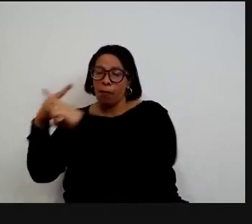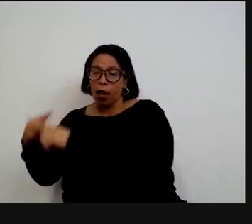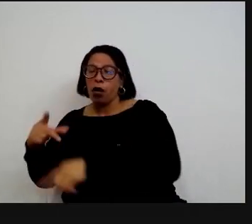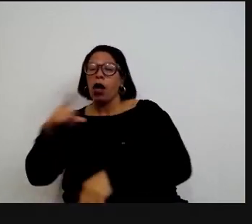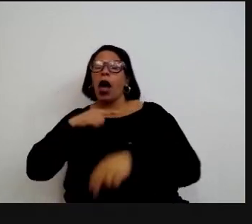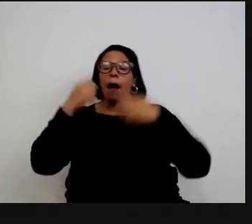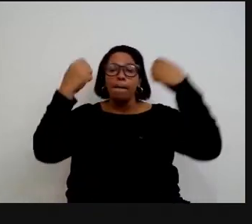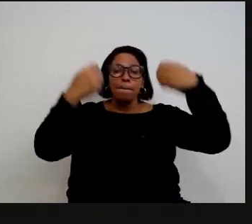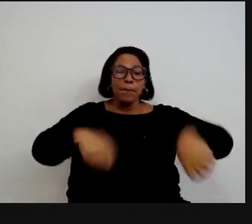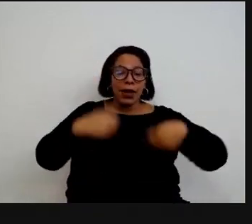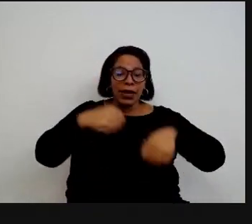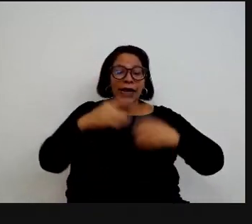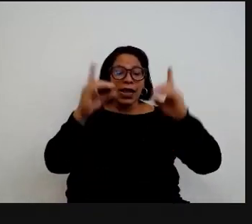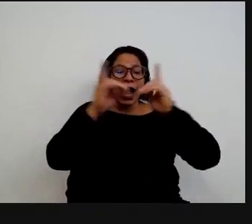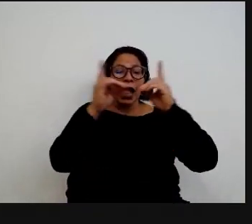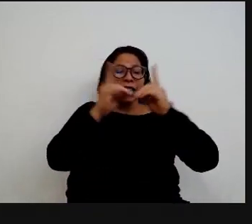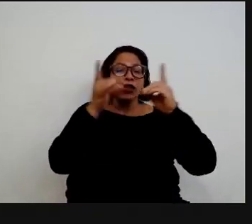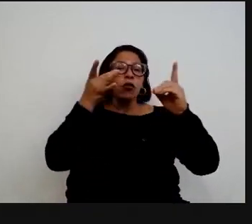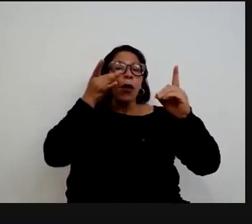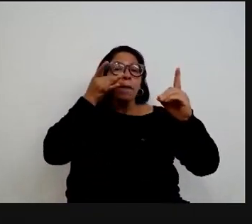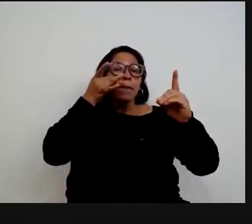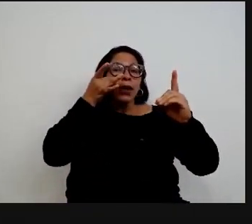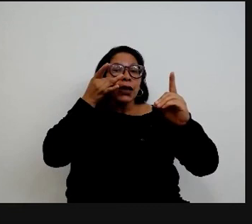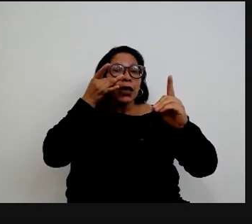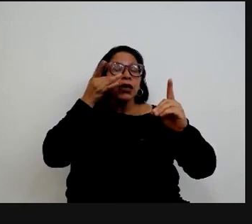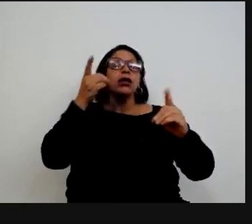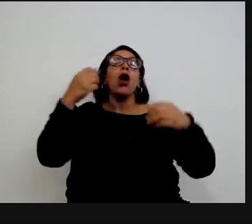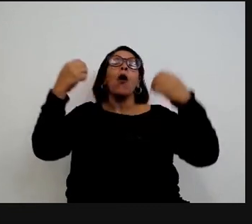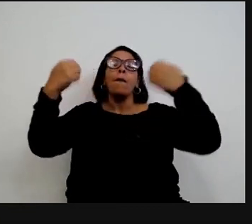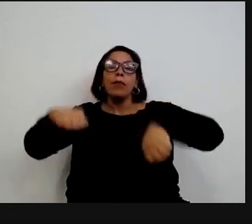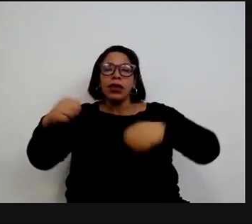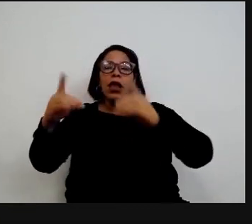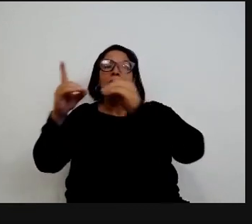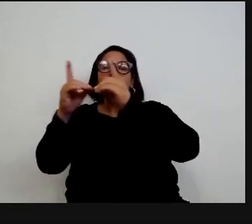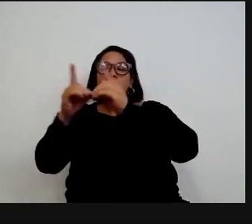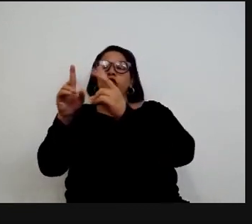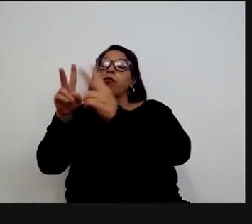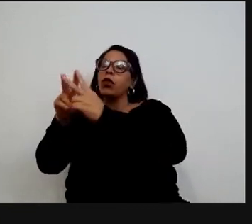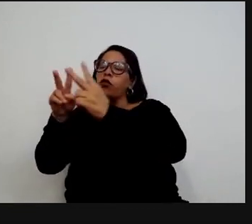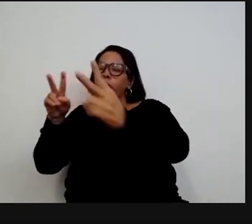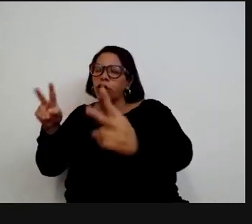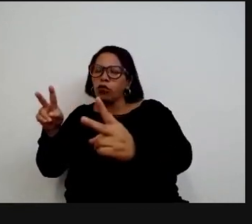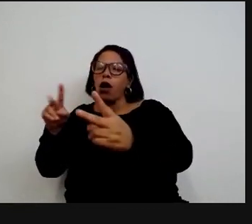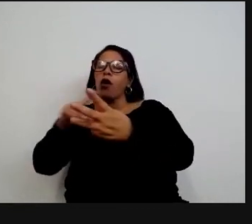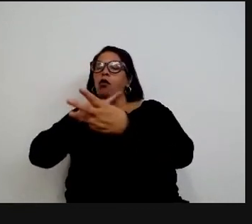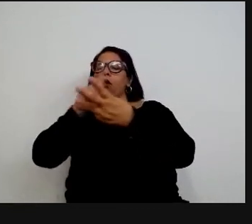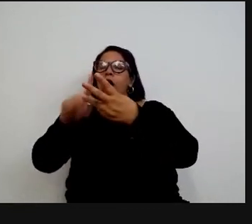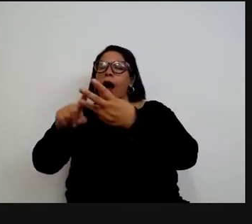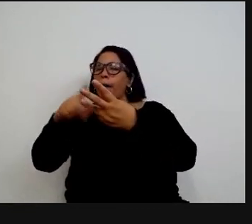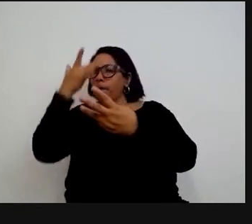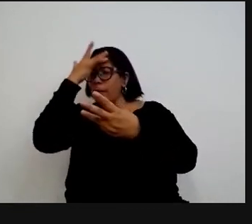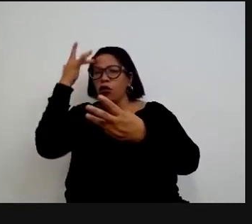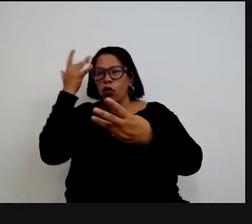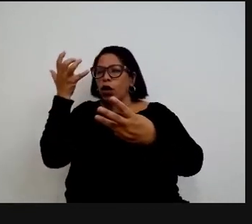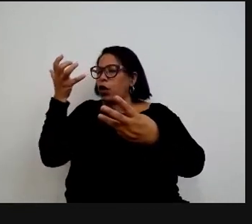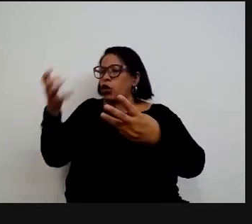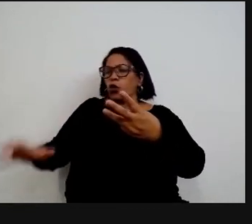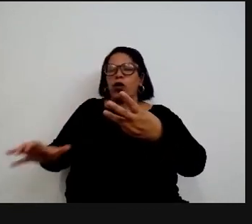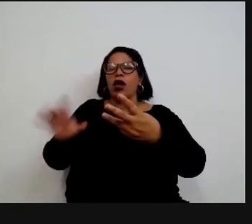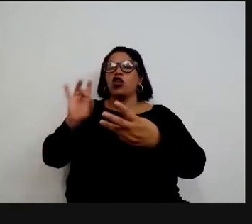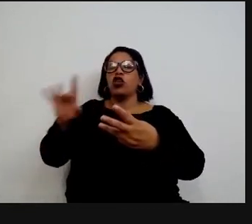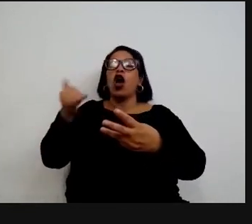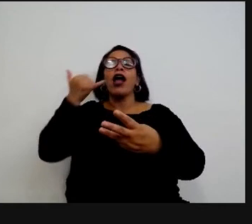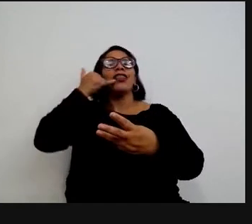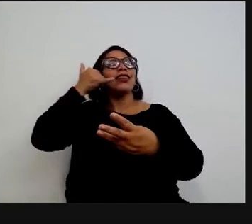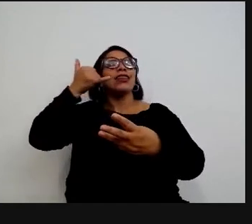a pessoa que precisa do atendimento presencial, a pessoa que precisa do atendimento remoto, a pessoa que não quer nem saber da gente, que só quer